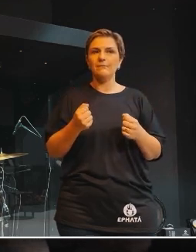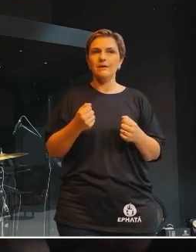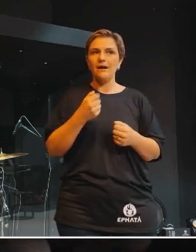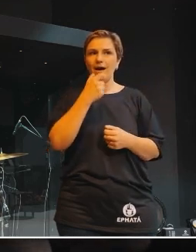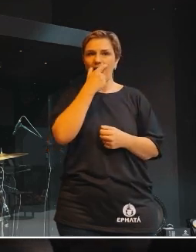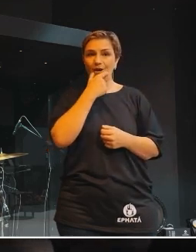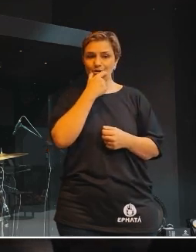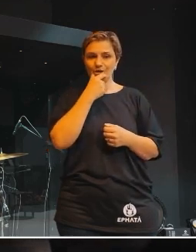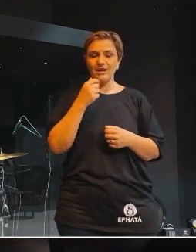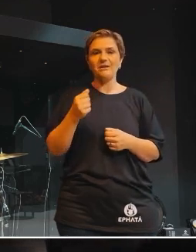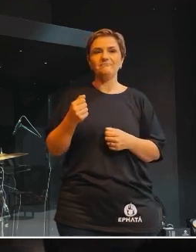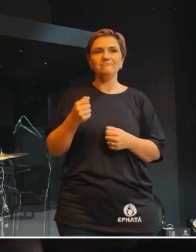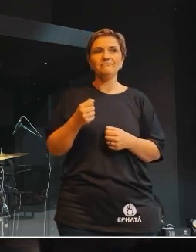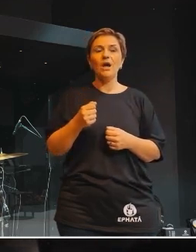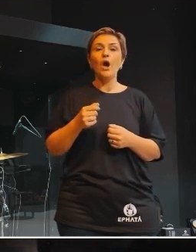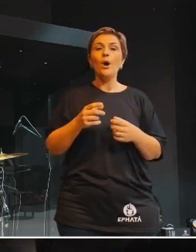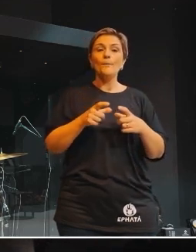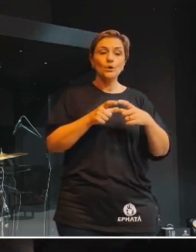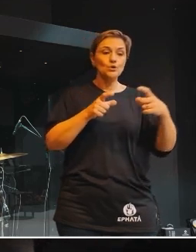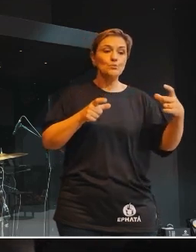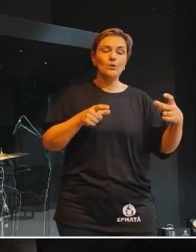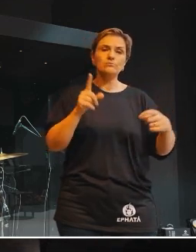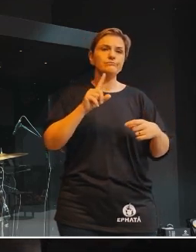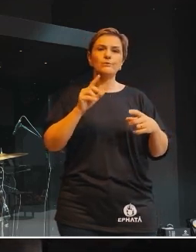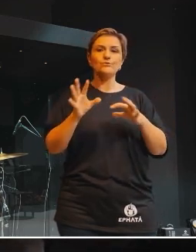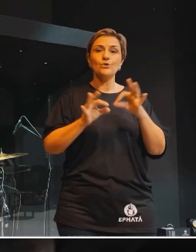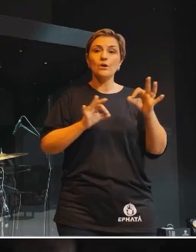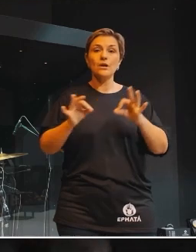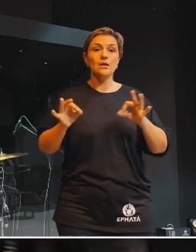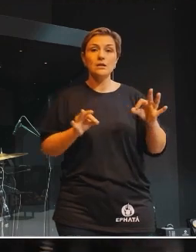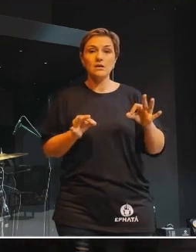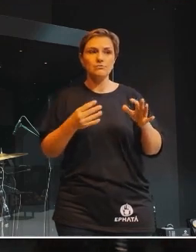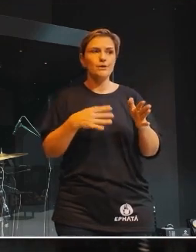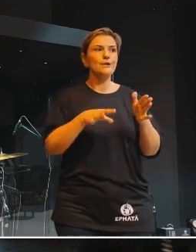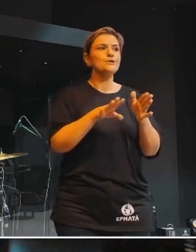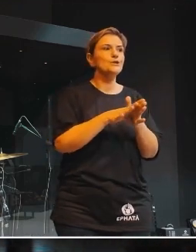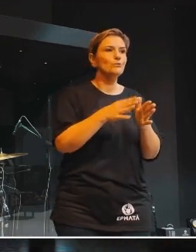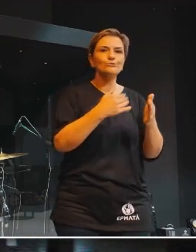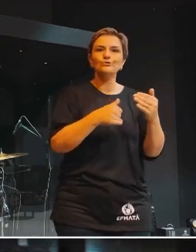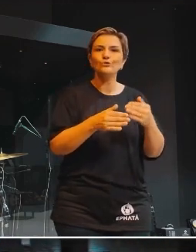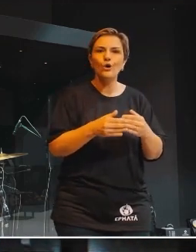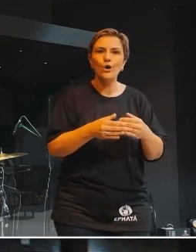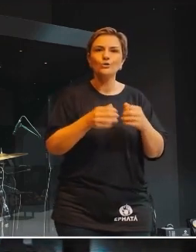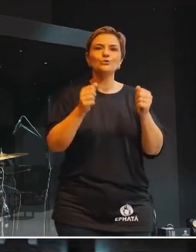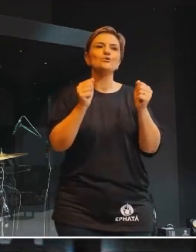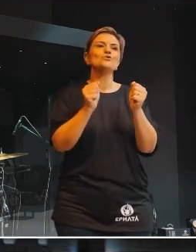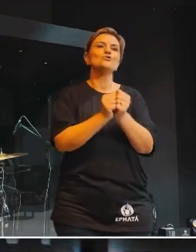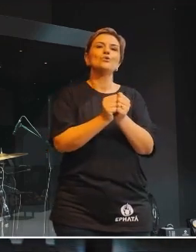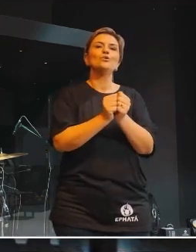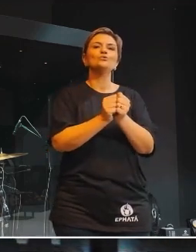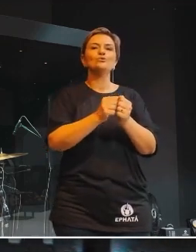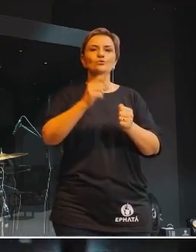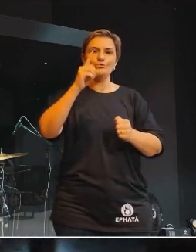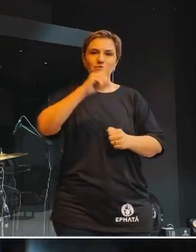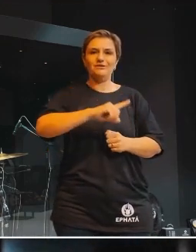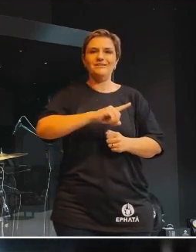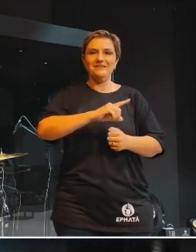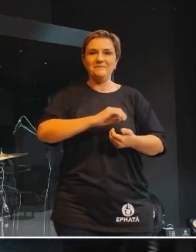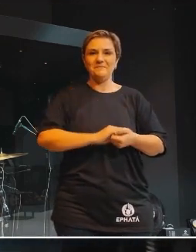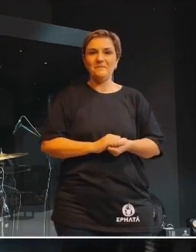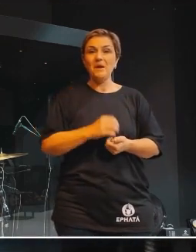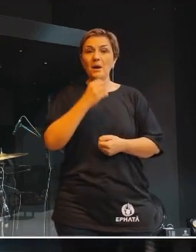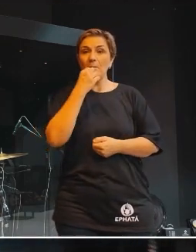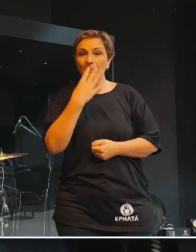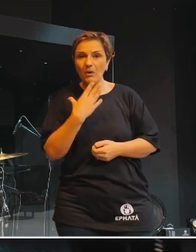Porque os boletos, eles não se organizam, já percebeu? Eles chegam todos juntos no mesmo dia. Sabe, bom seria se